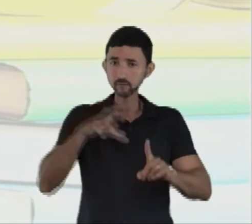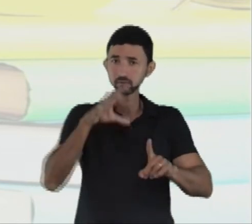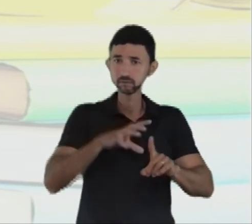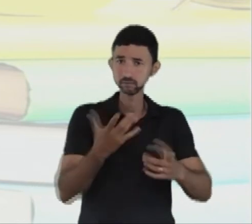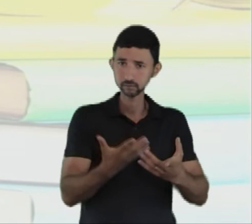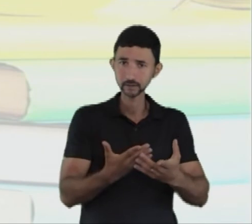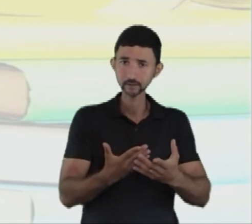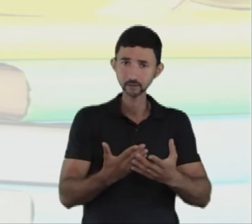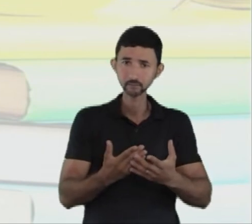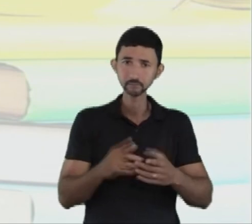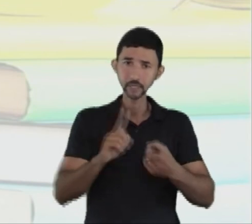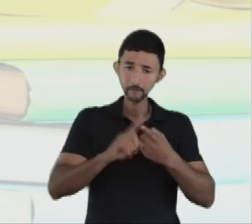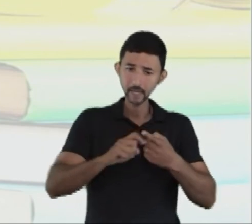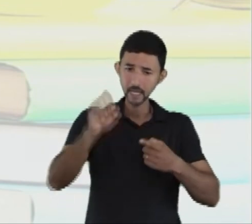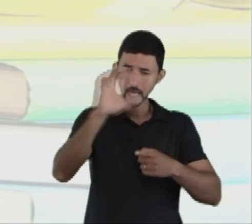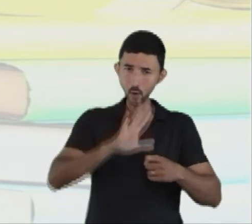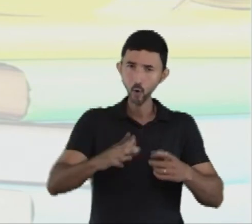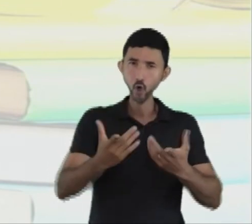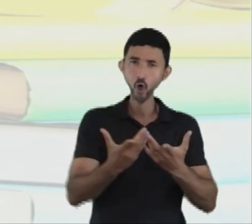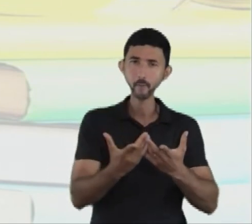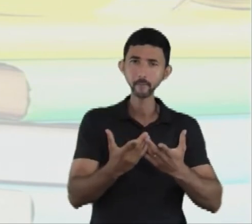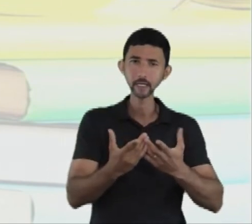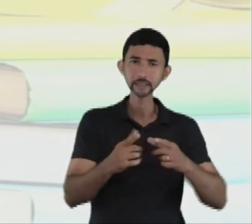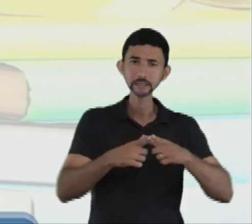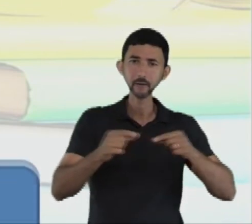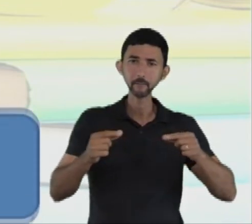Europa Ocidental e o Japão.